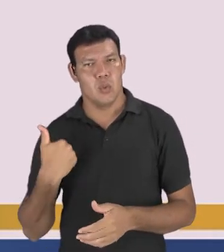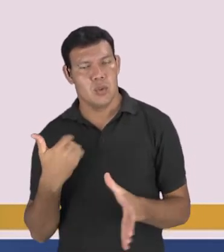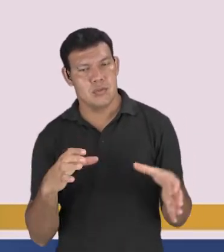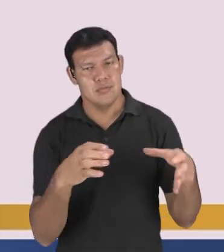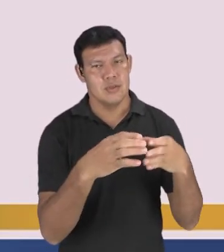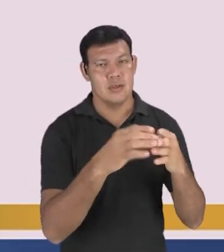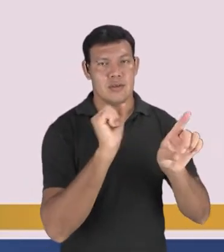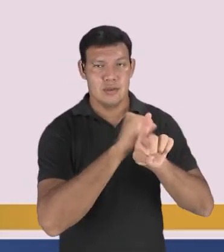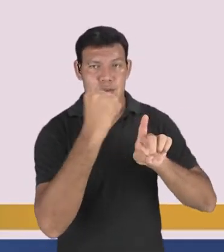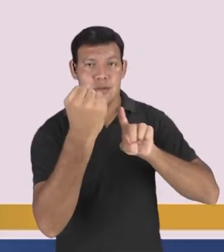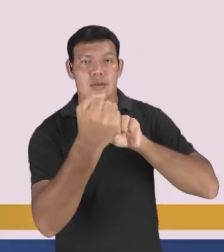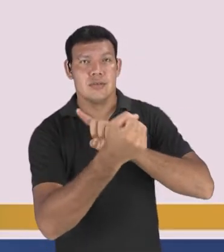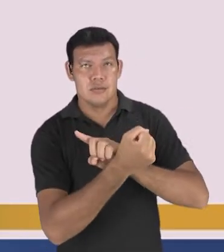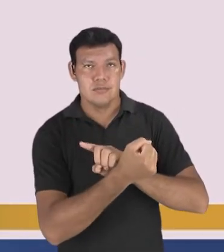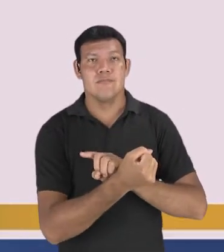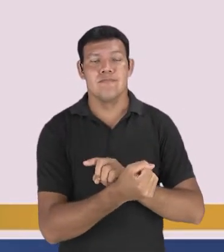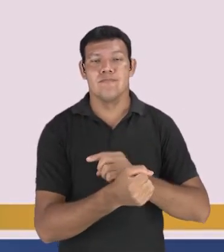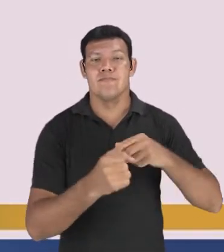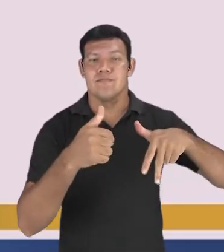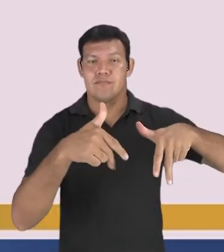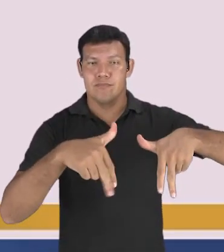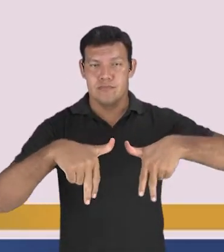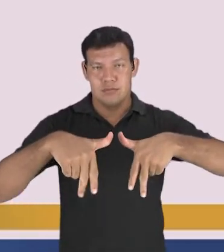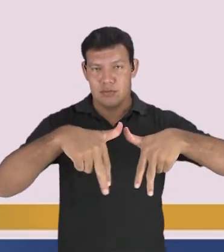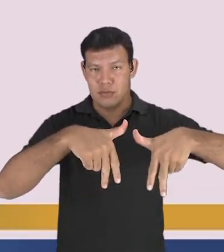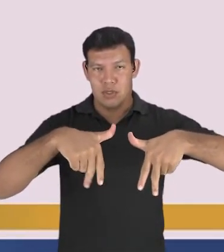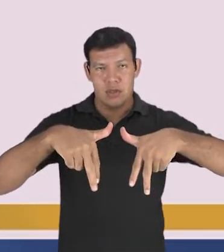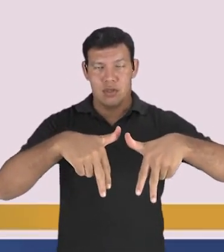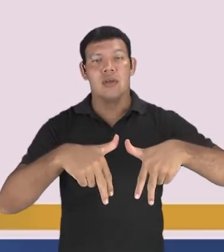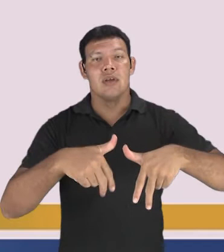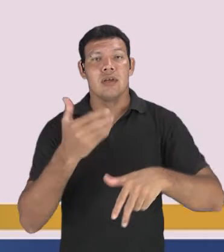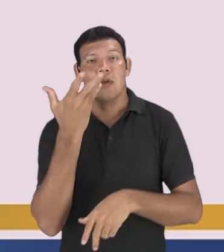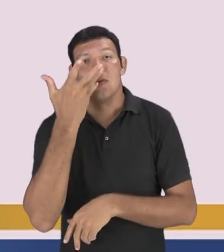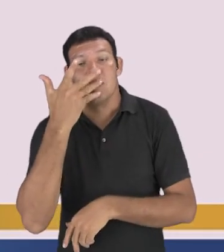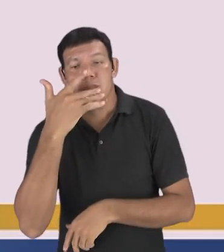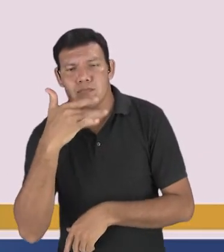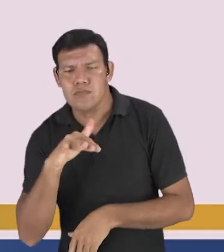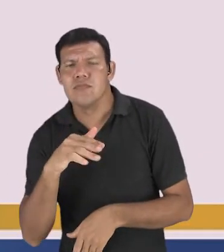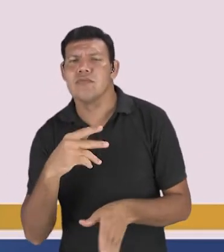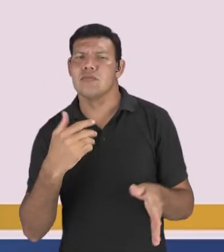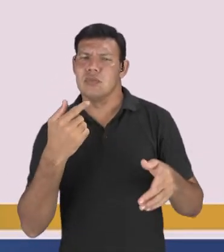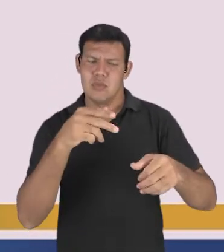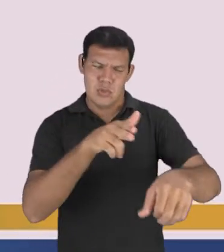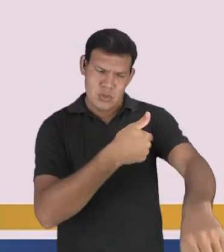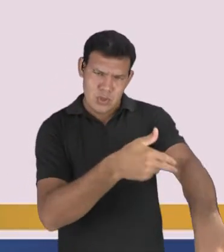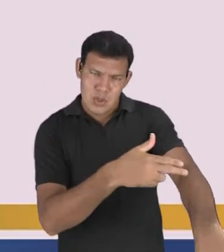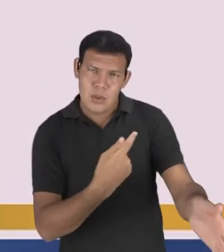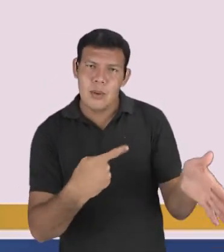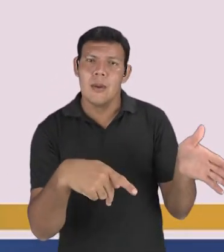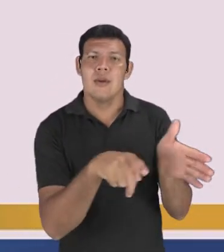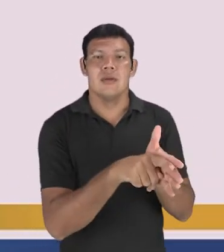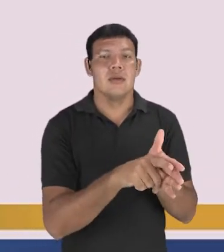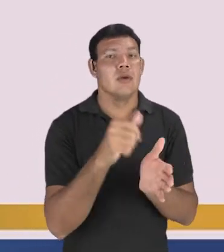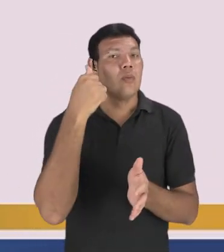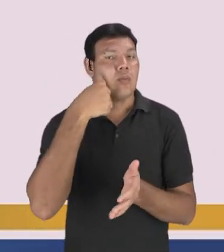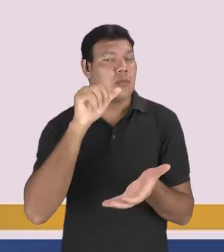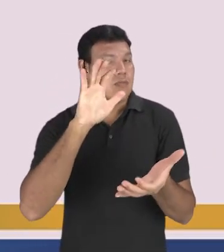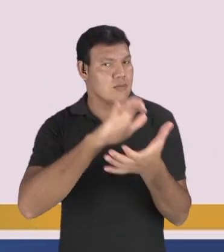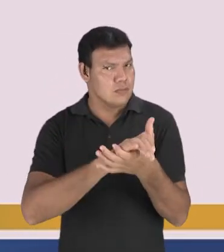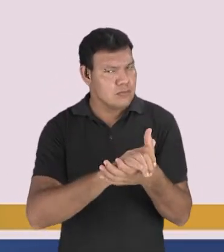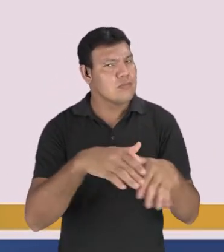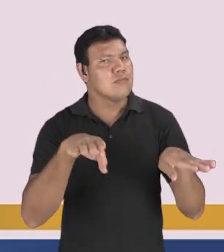avanços que acontecem no dia a dia. Só que nós temos características que são comuns a todas essas culturas